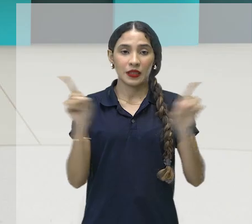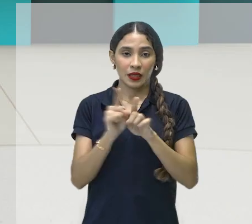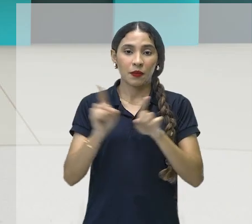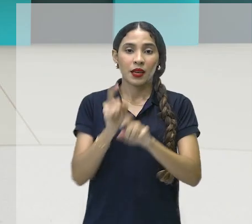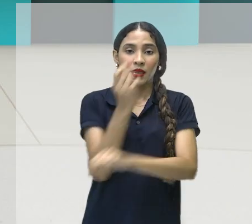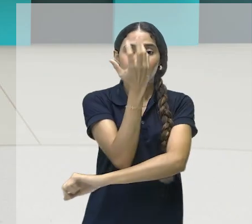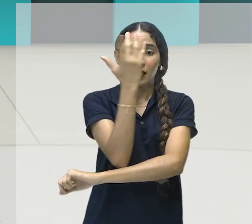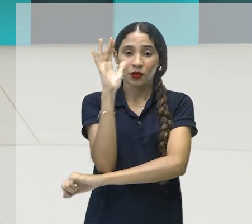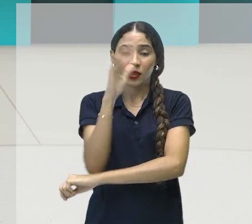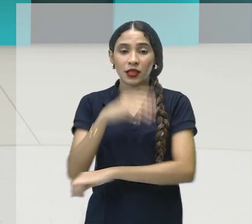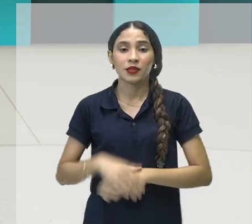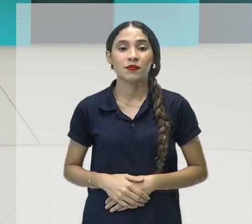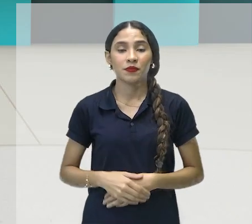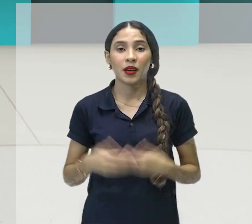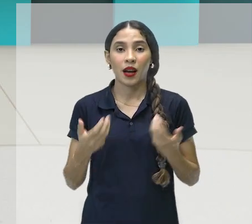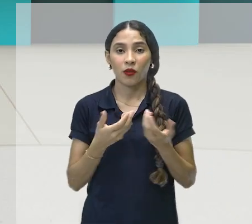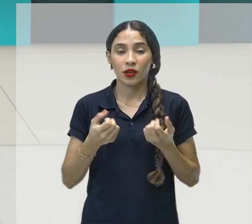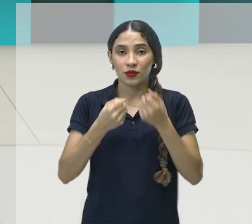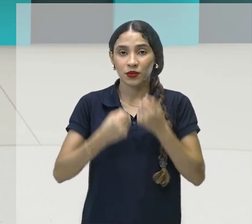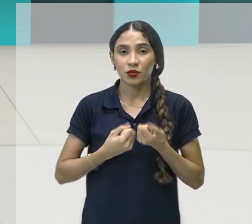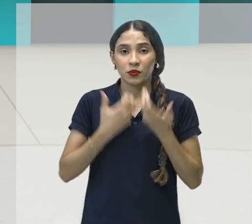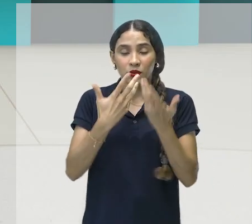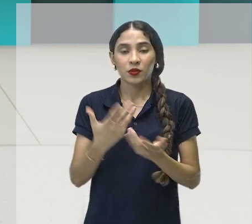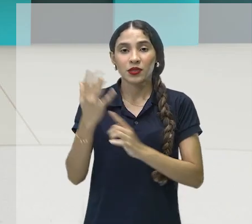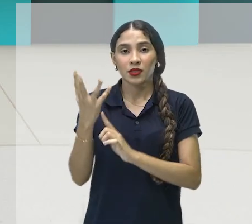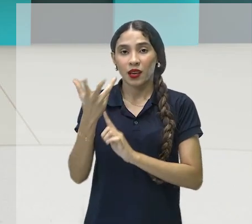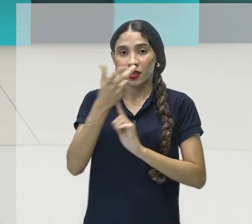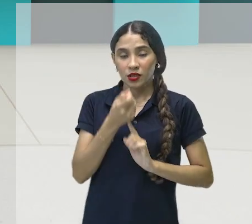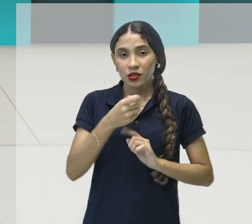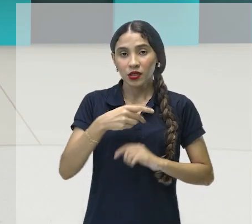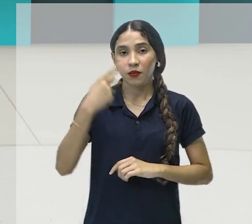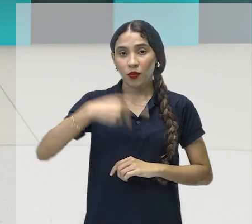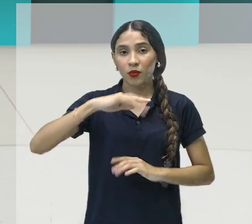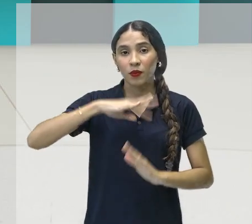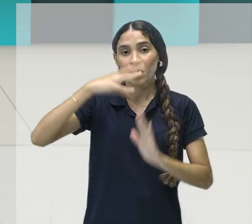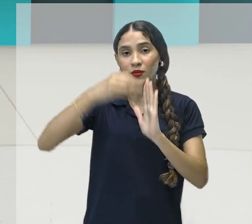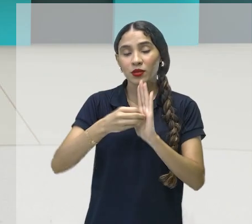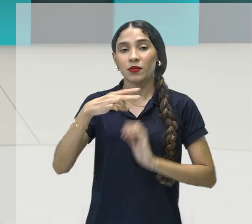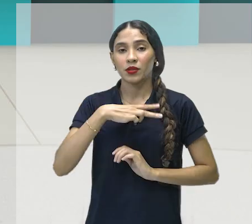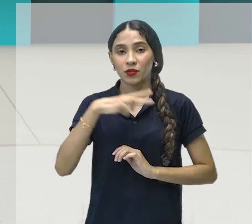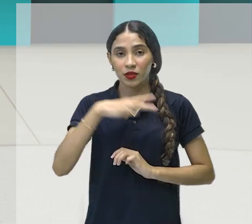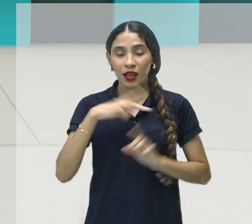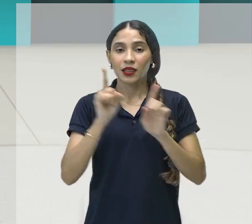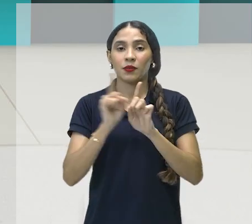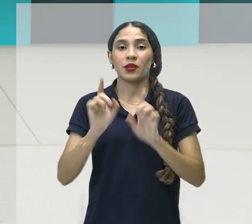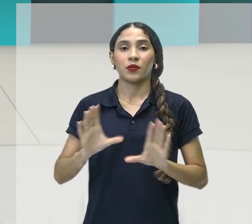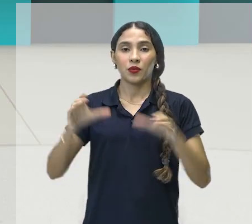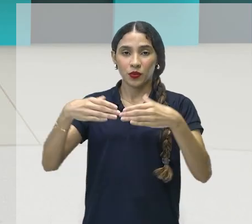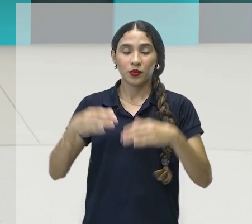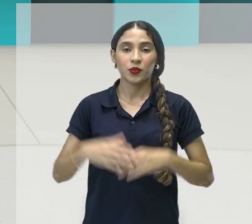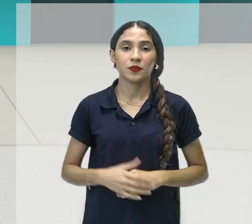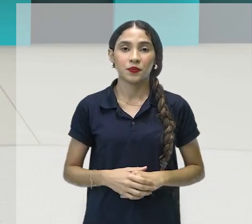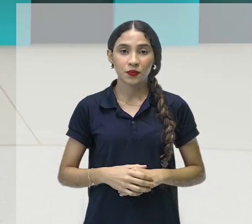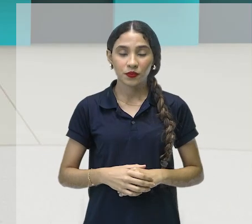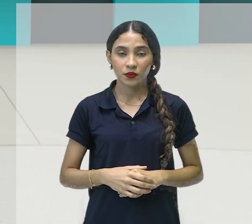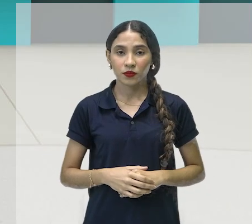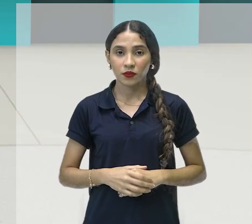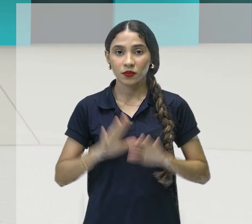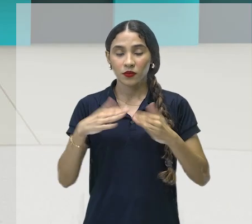e natureza. Vamos agora falar sobre as expressões artísticas amazônicas individuais e coletivas.